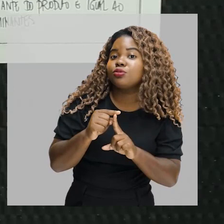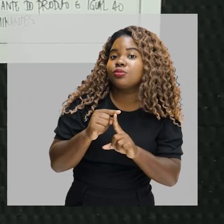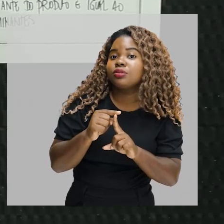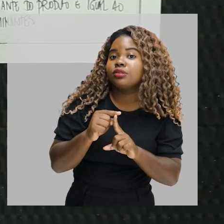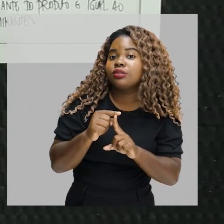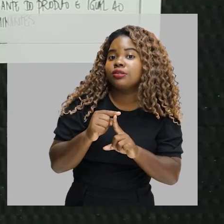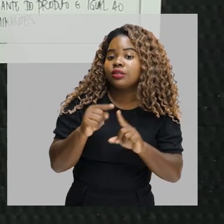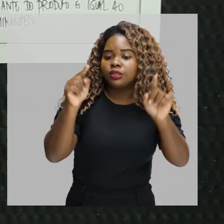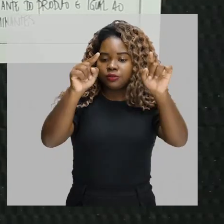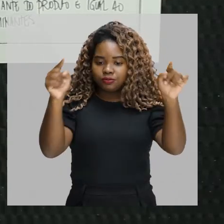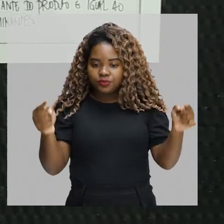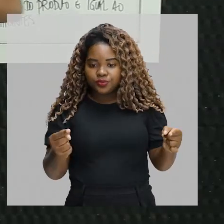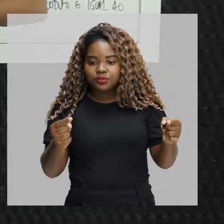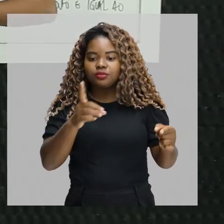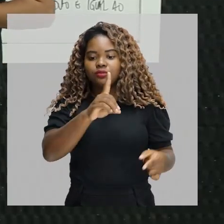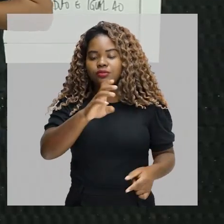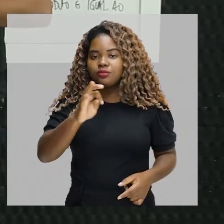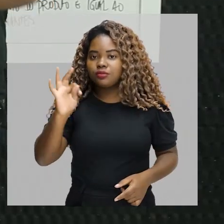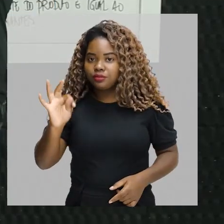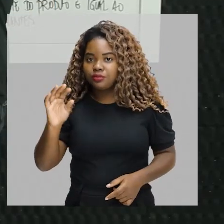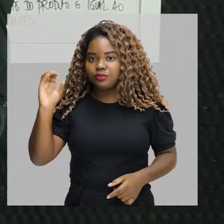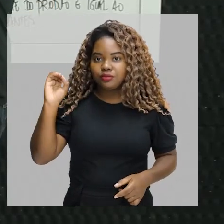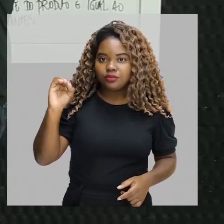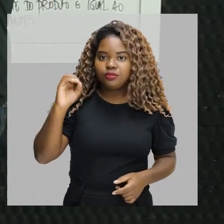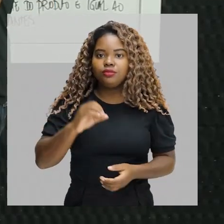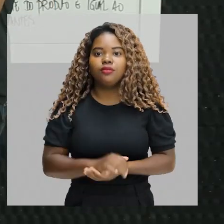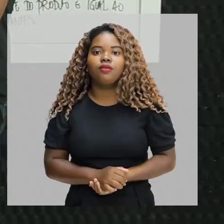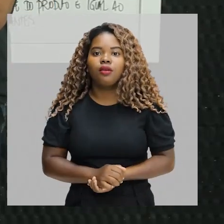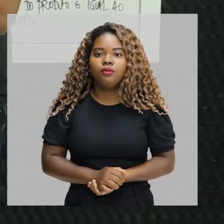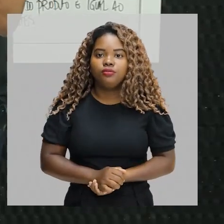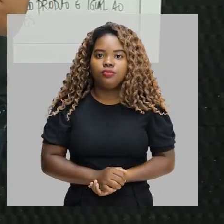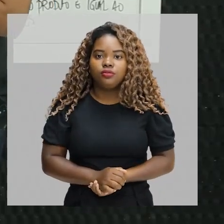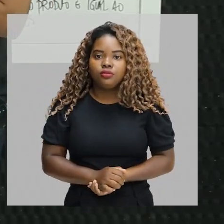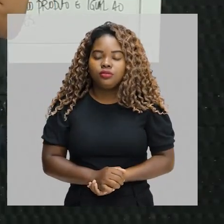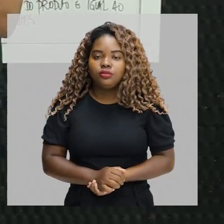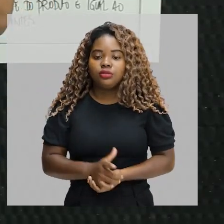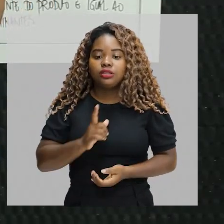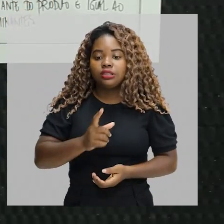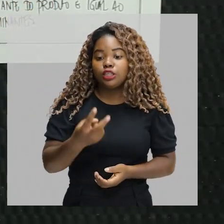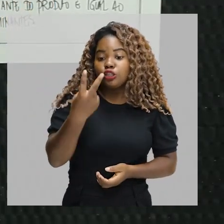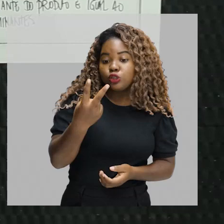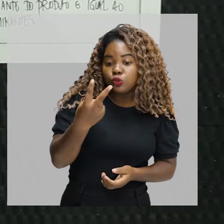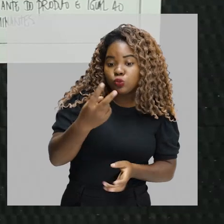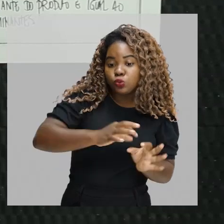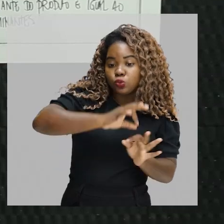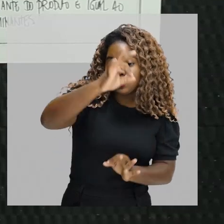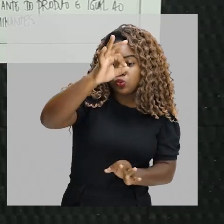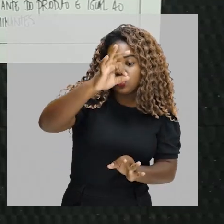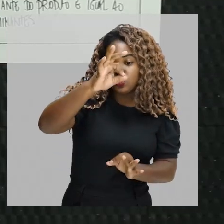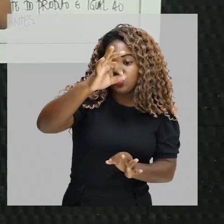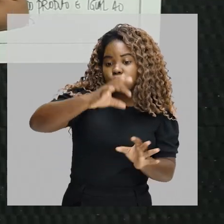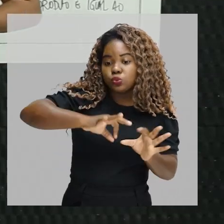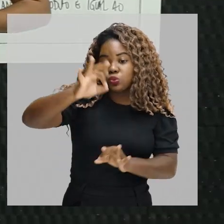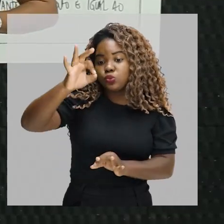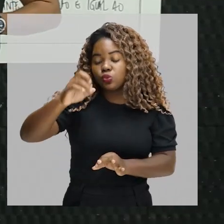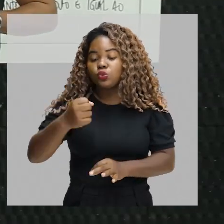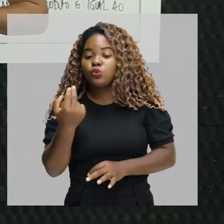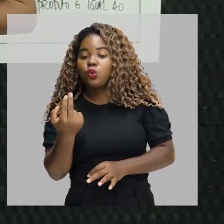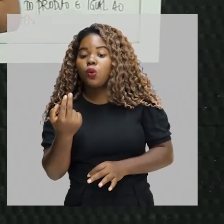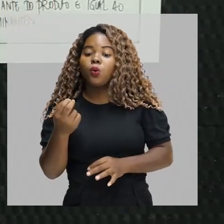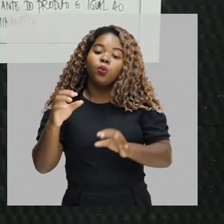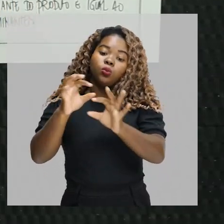a matriz com um determinante zero. A matriz possui duas linhas ou colunas proporcionais,